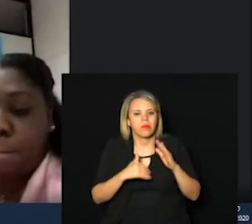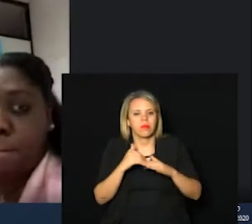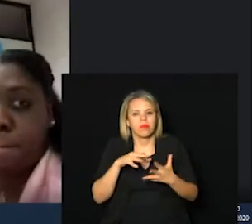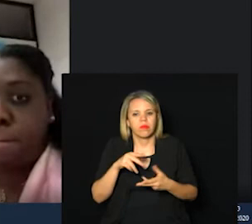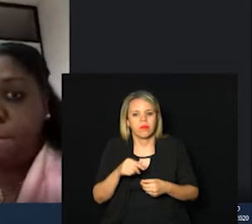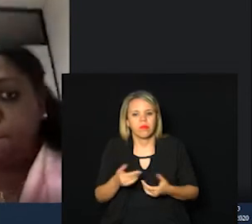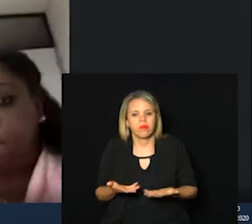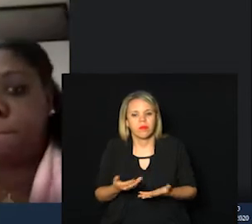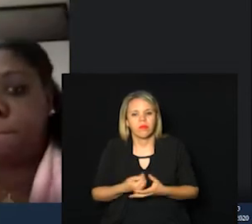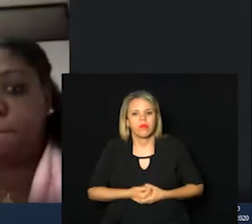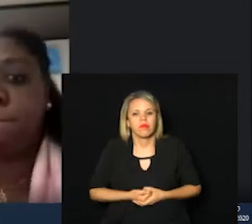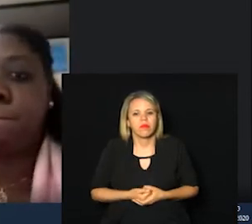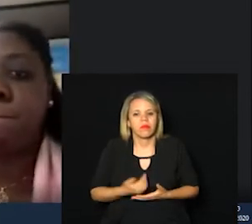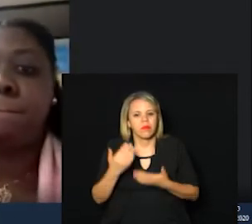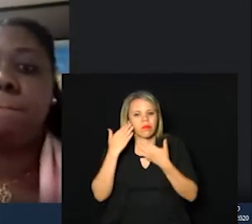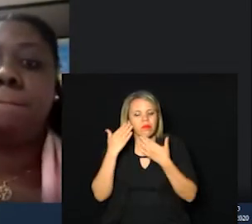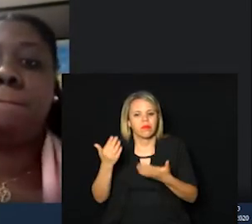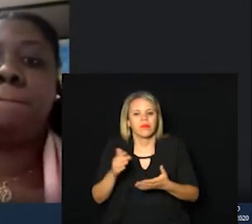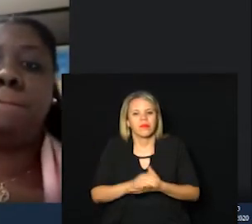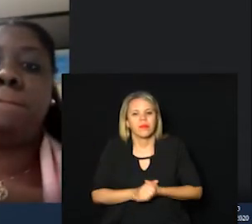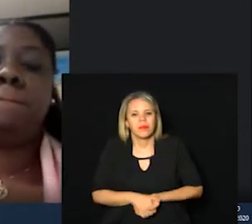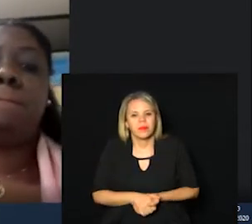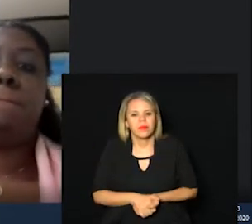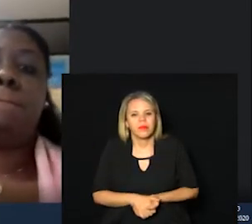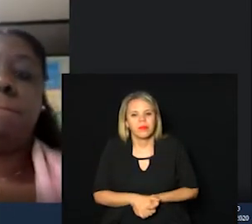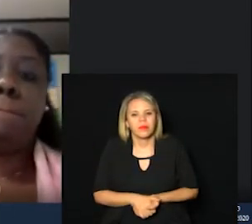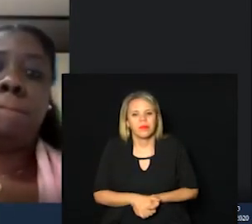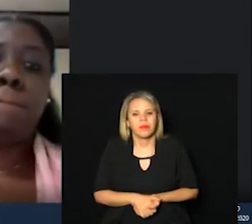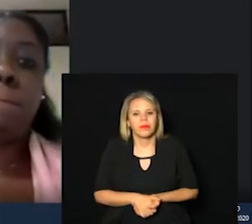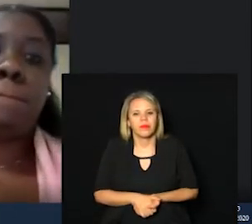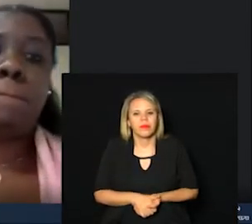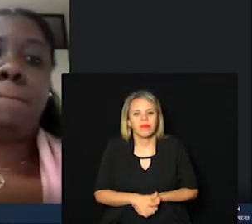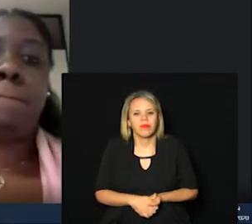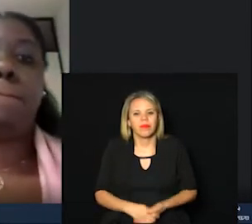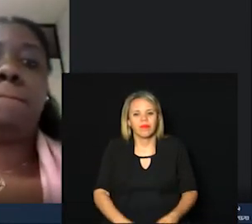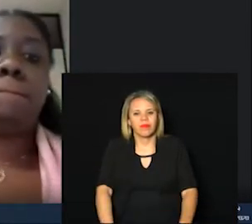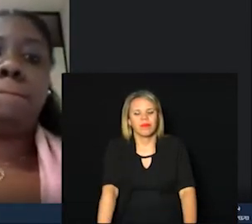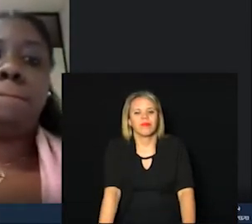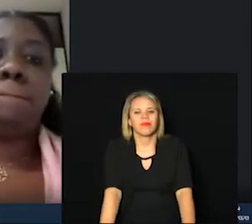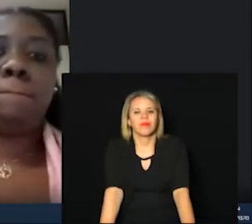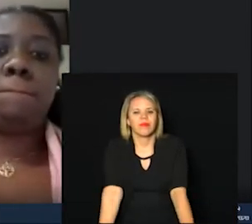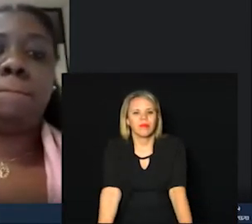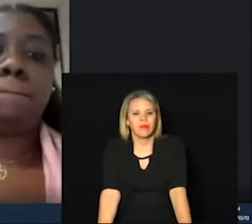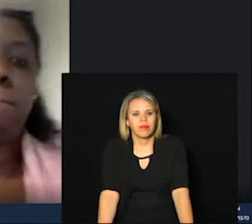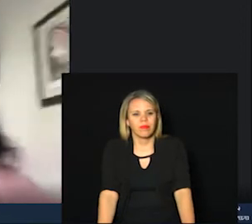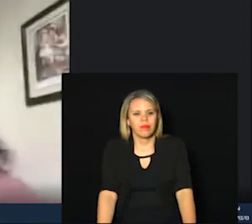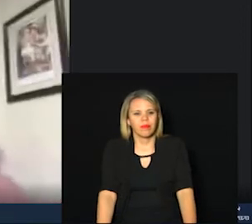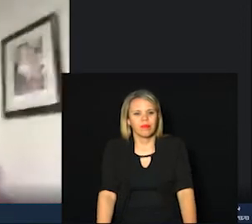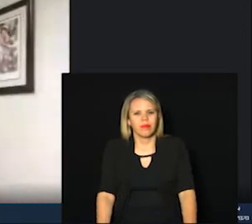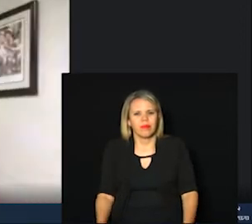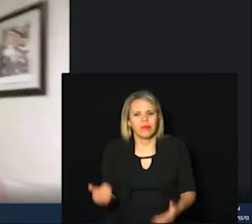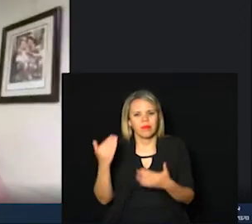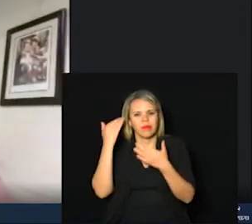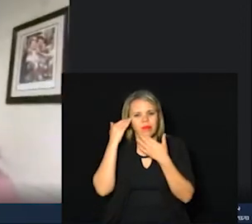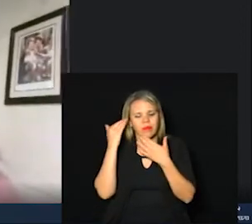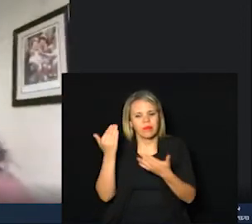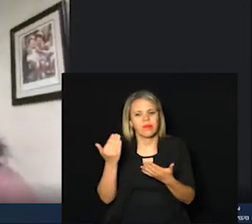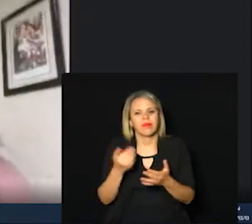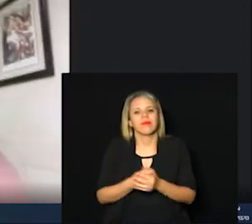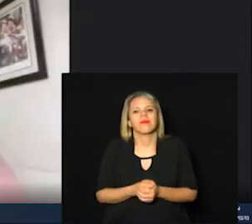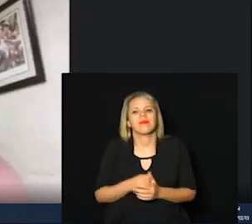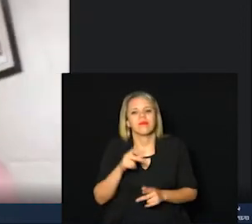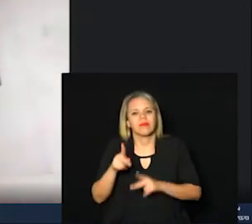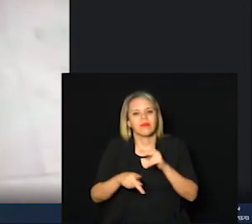para o mundo. Obrigada. Muito obrigado, Marlova. O